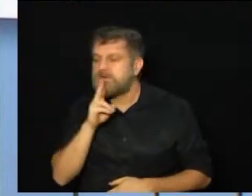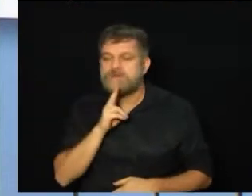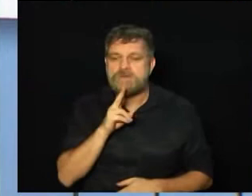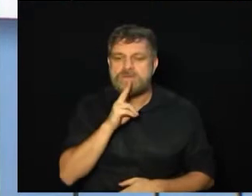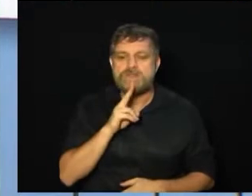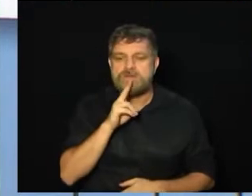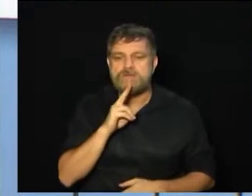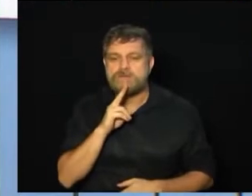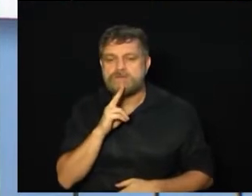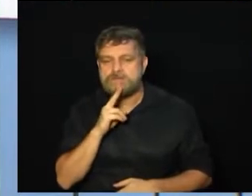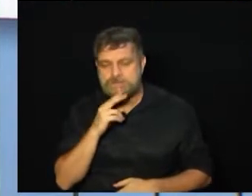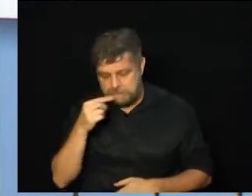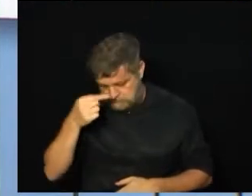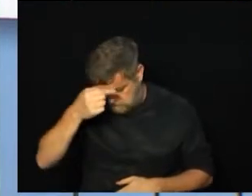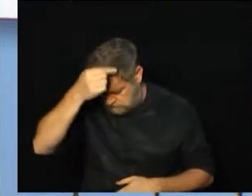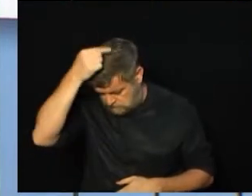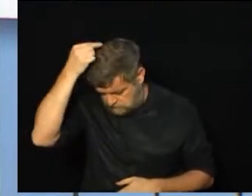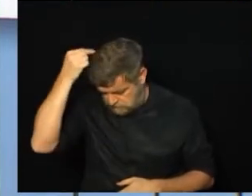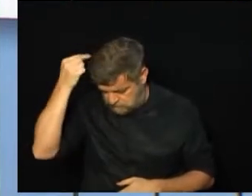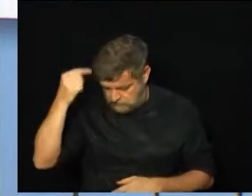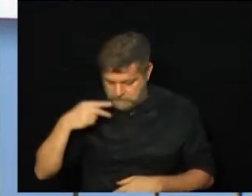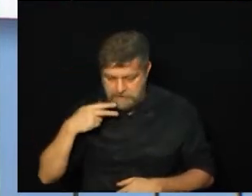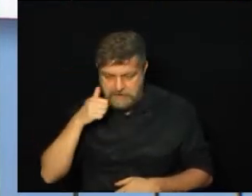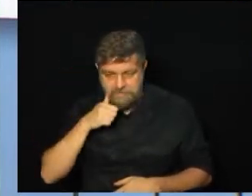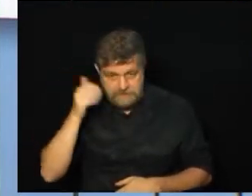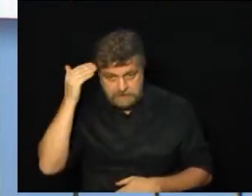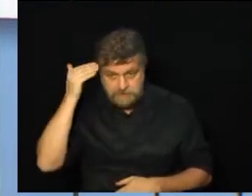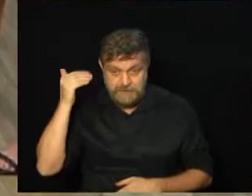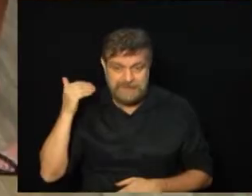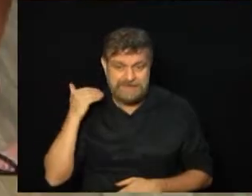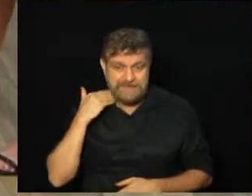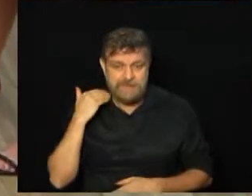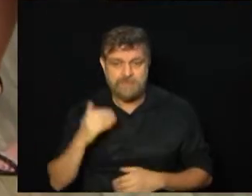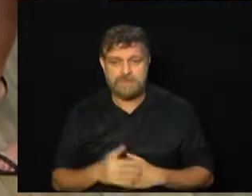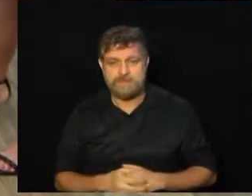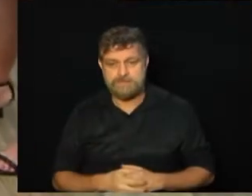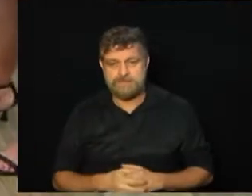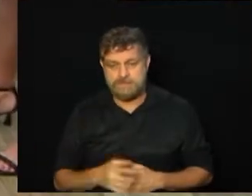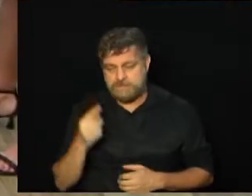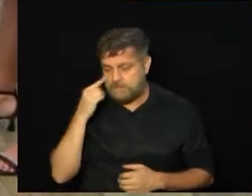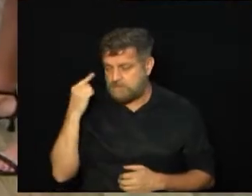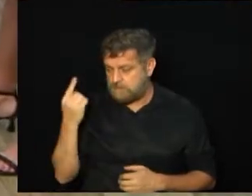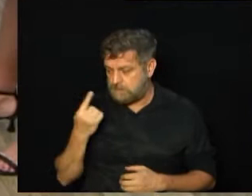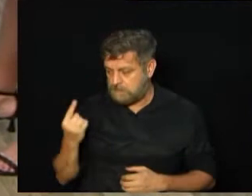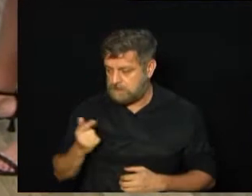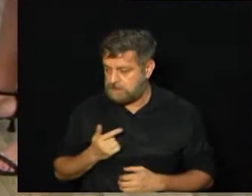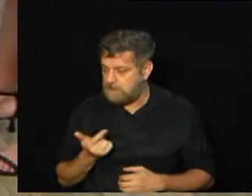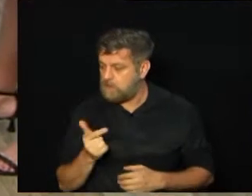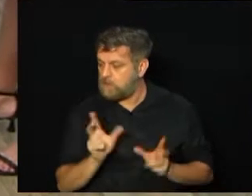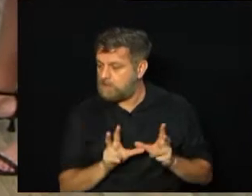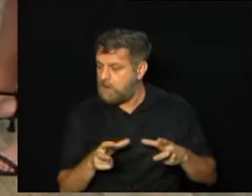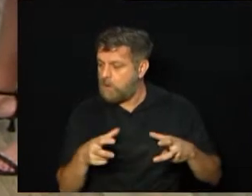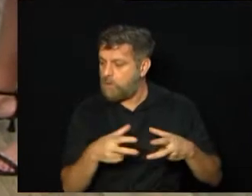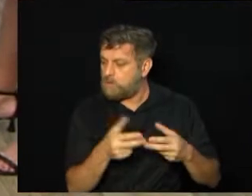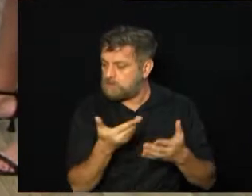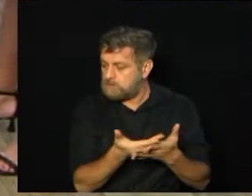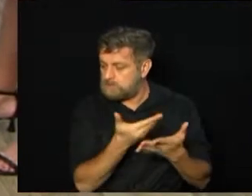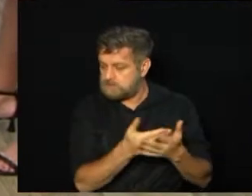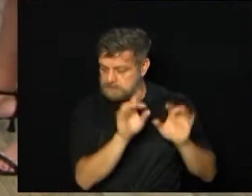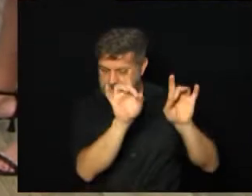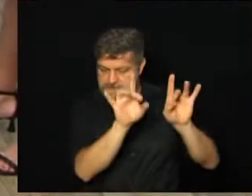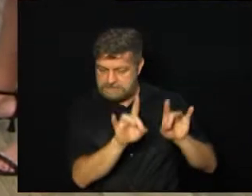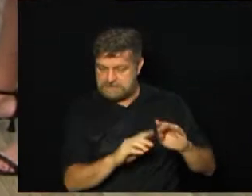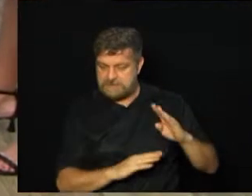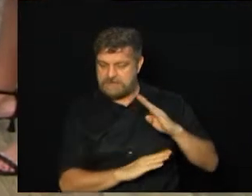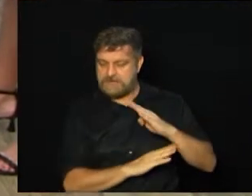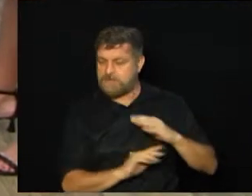Ostri, Paulo Gaspar e a vereadora Débora Palermo. Mirna Abreu, nós temos outra comissão especial de estudos aqui na Câmara